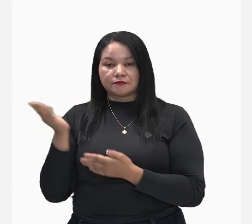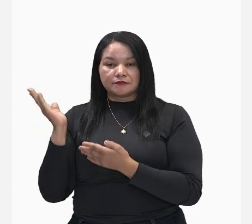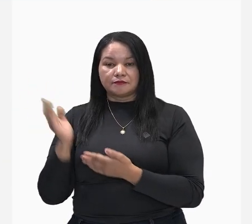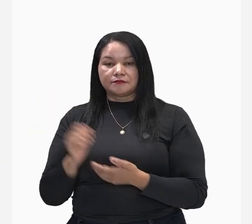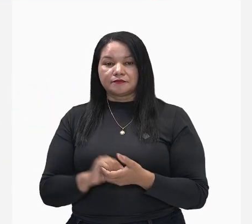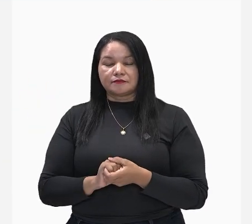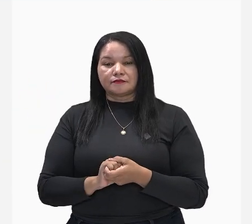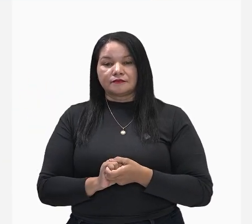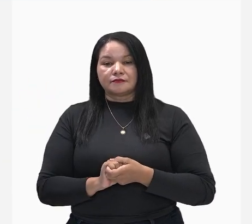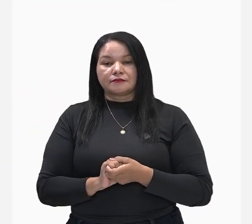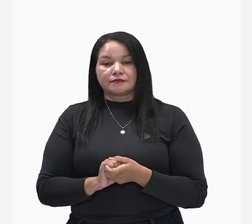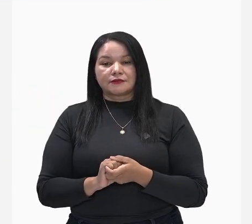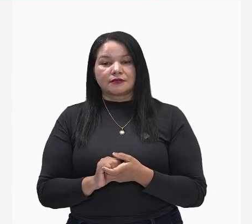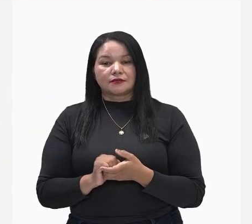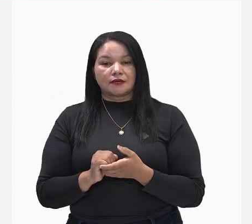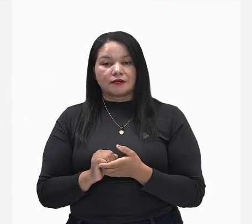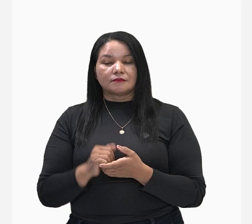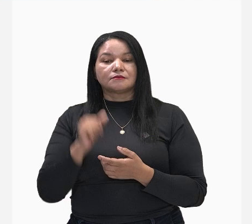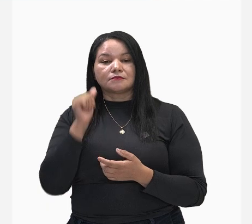aí, ela